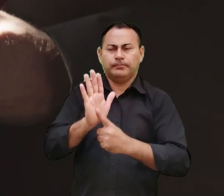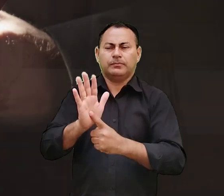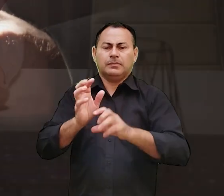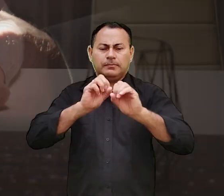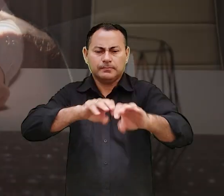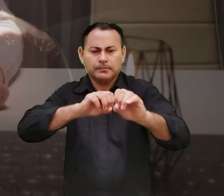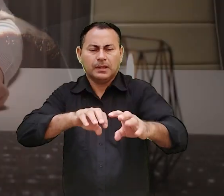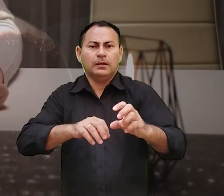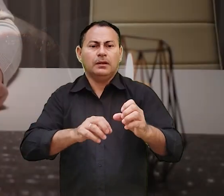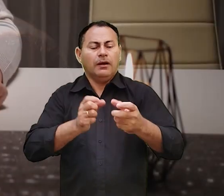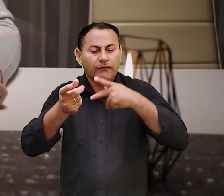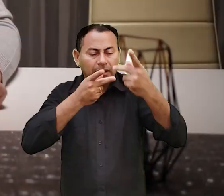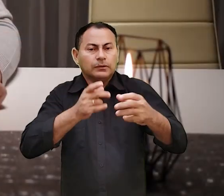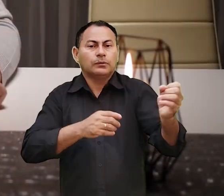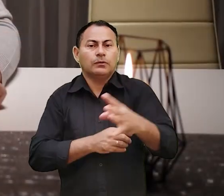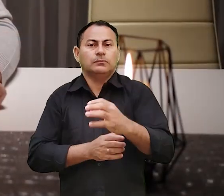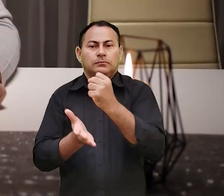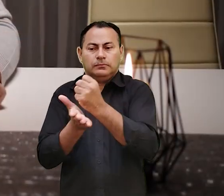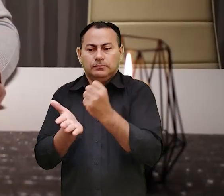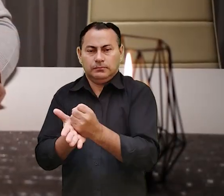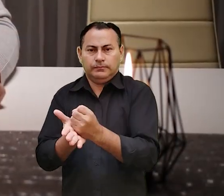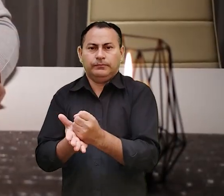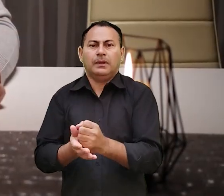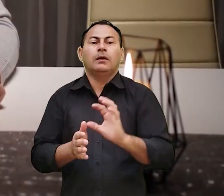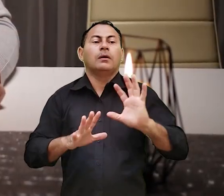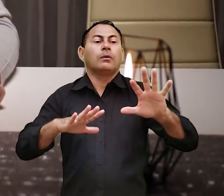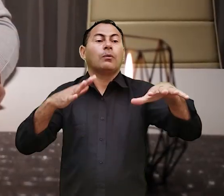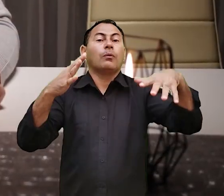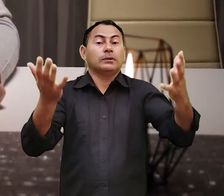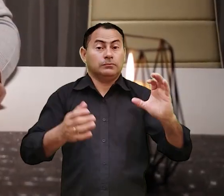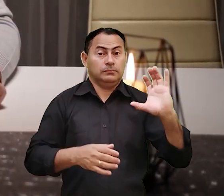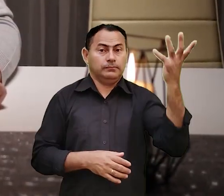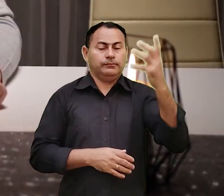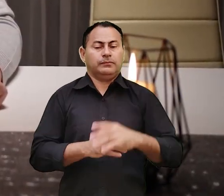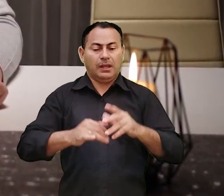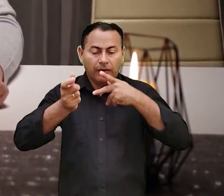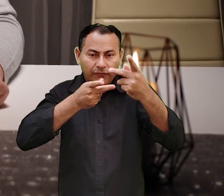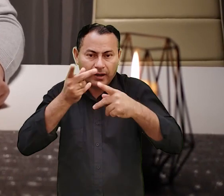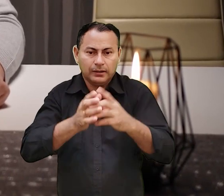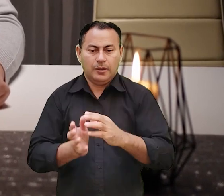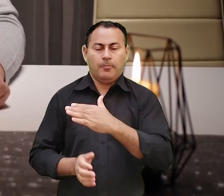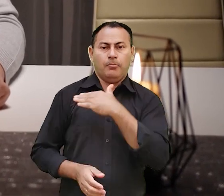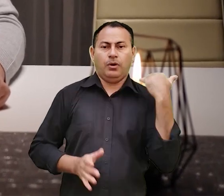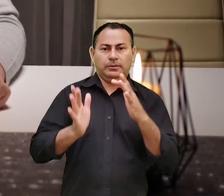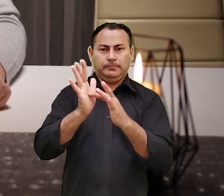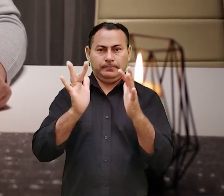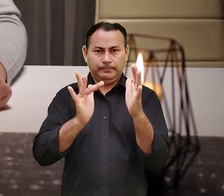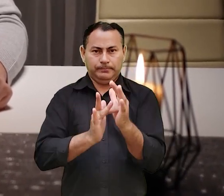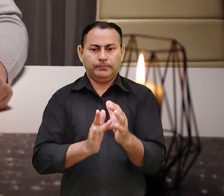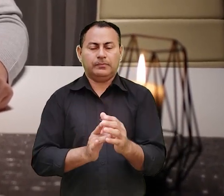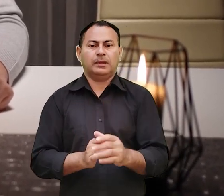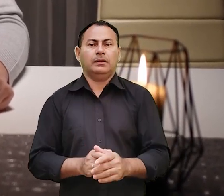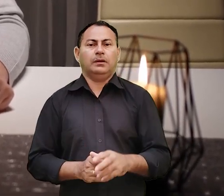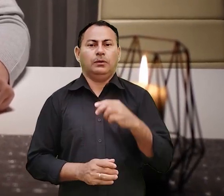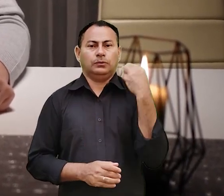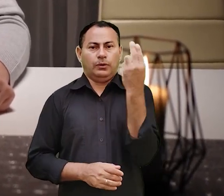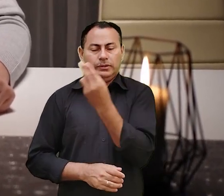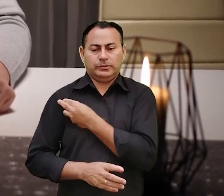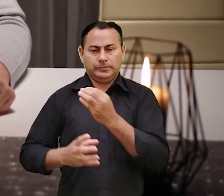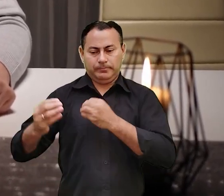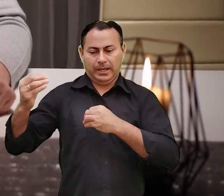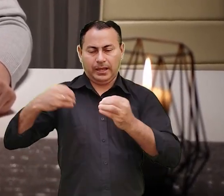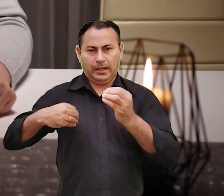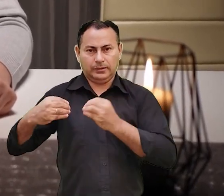citado várias vezes no Novo Testamento. Quando isso acontece, a citação sempre se refere à morte de Jesus e aos